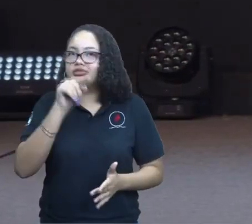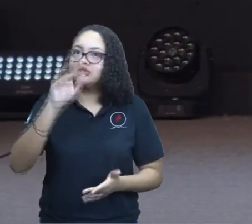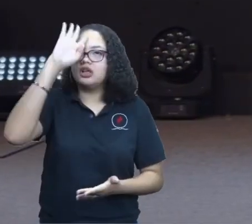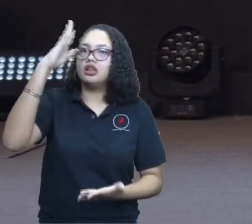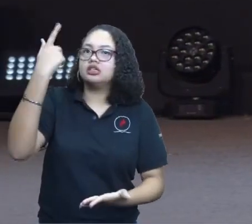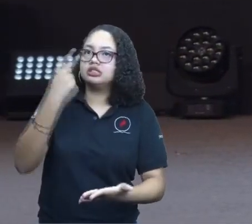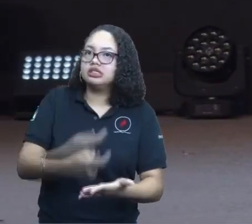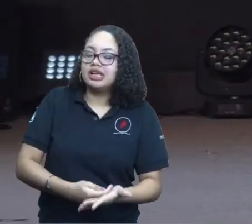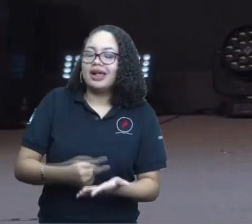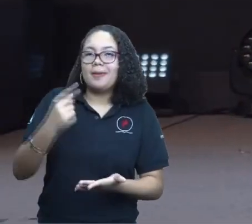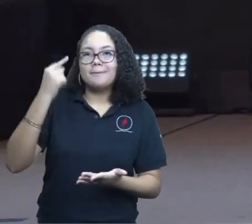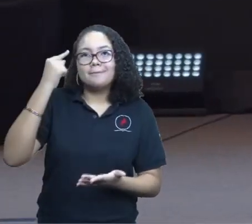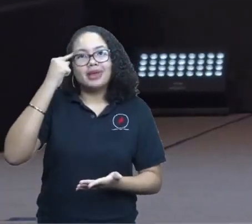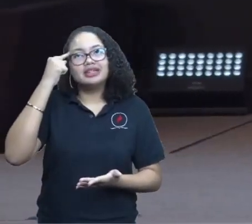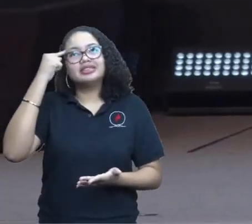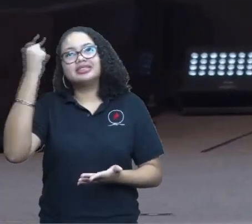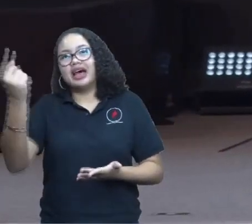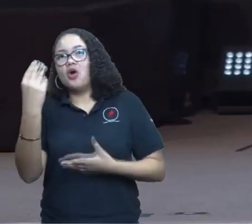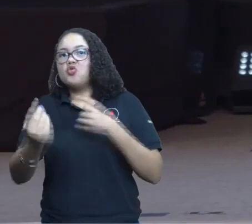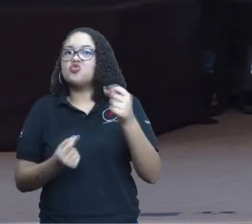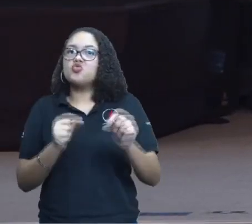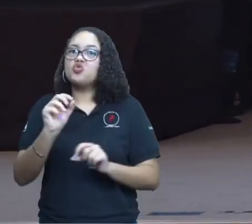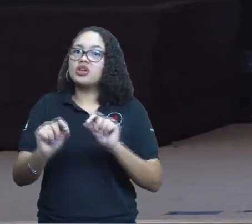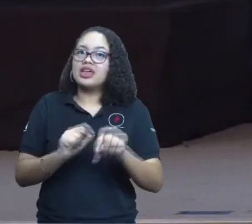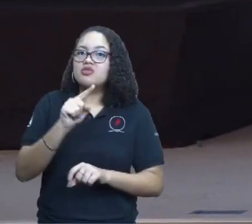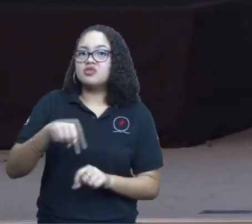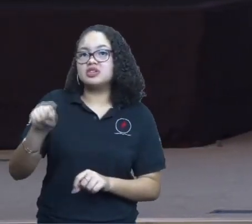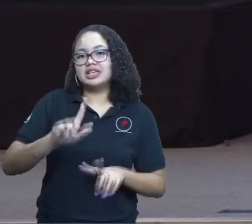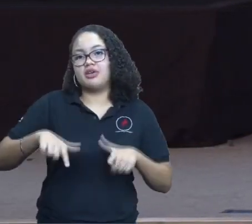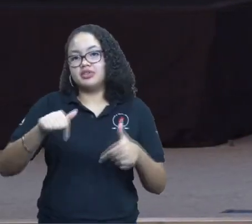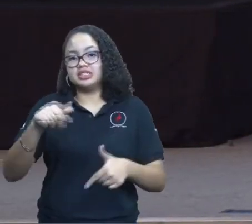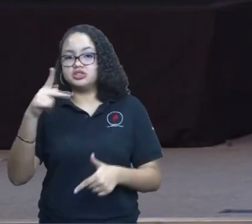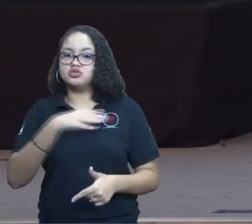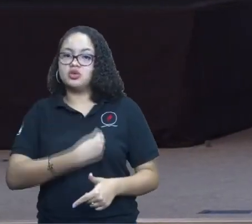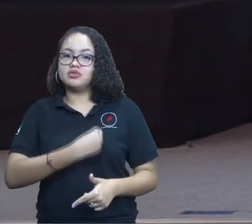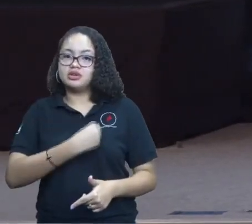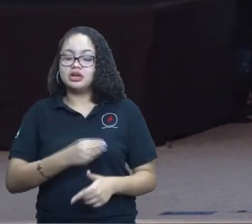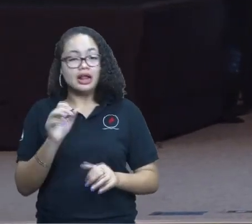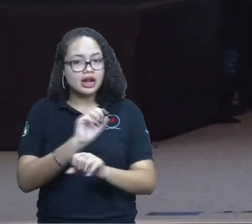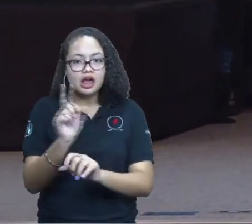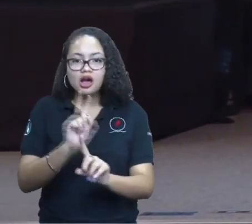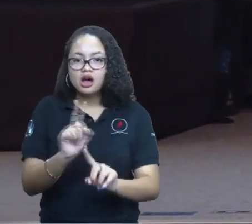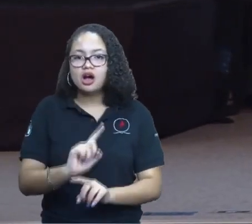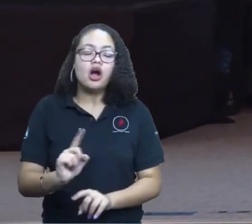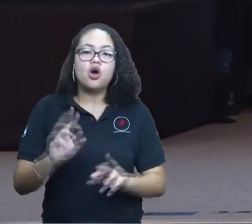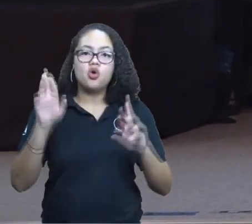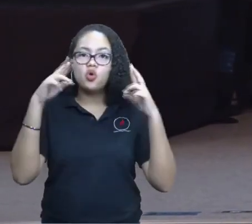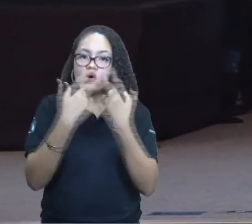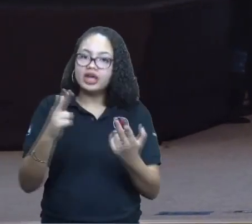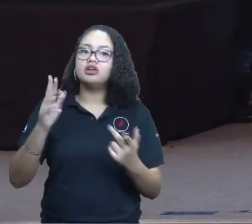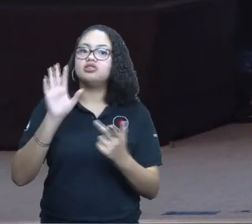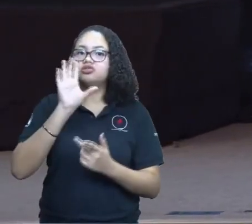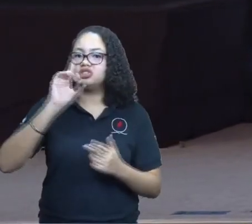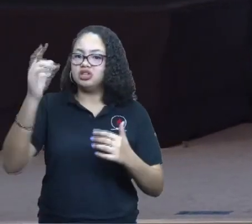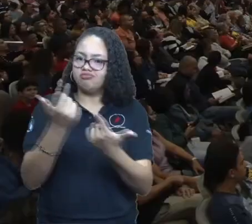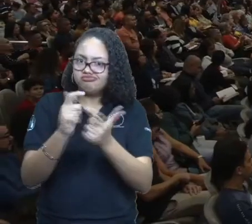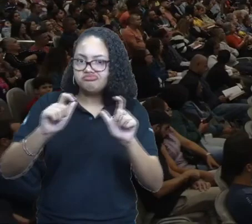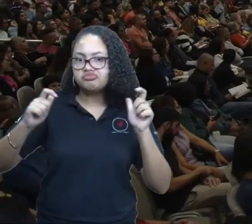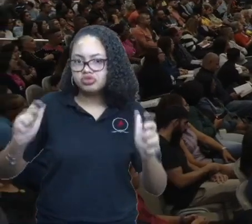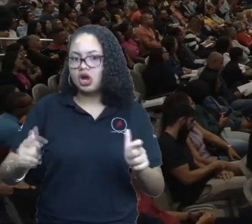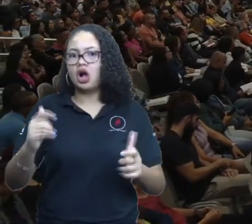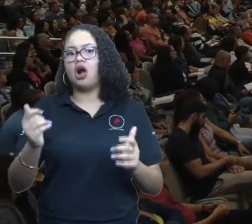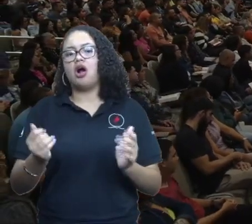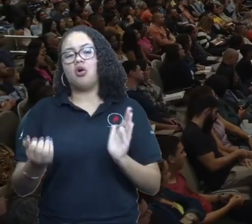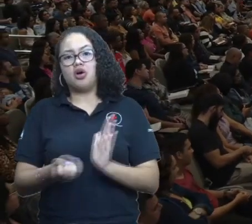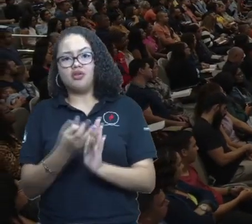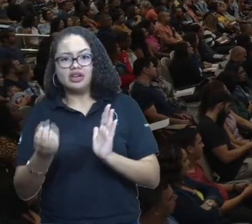ver o que você vai fazer a sua vida repensa não as coisas estão acontecendo o evangelho tá sendo pregado grande de Deus está expandindo se eu